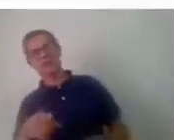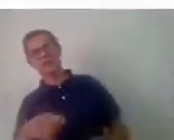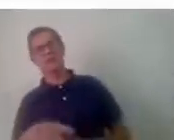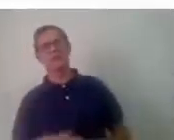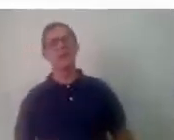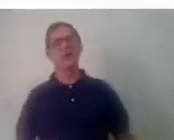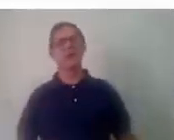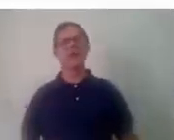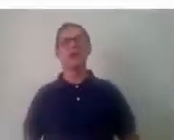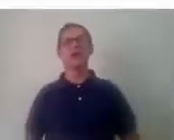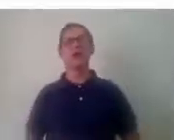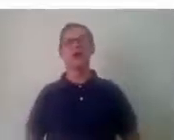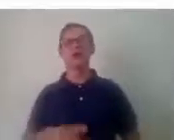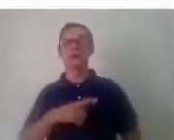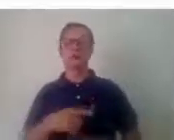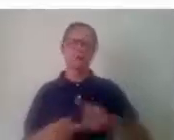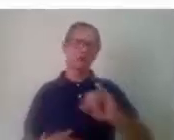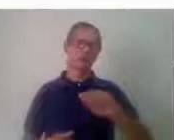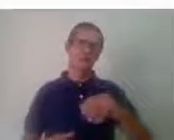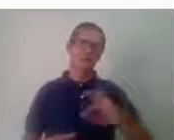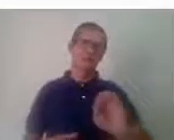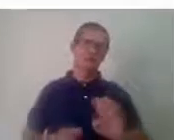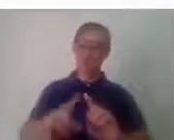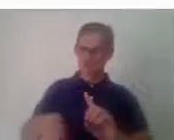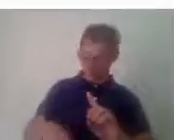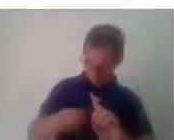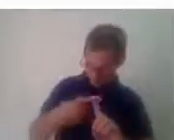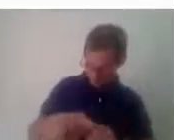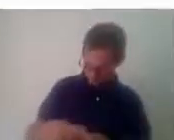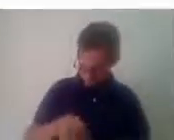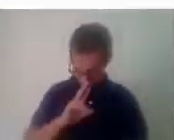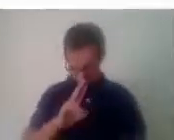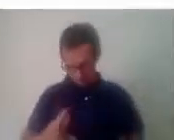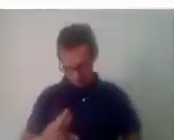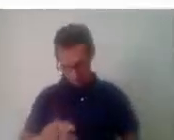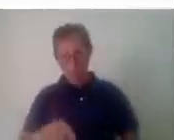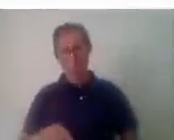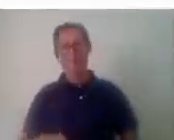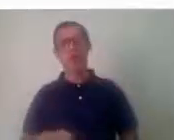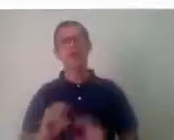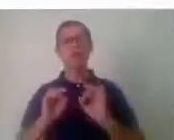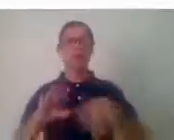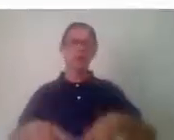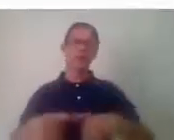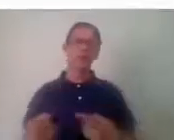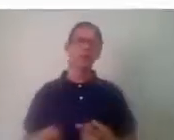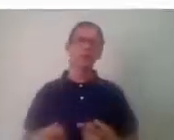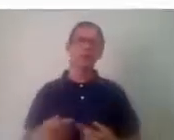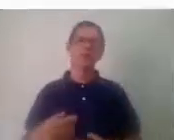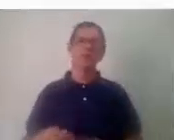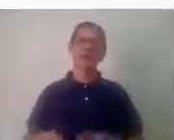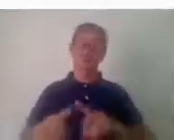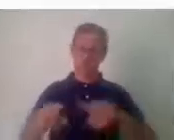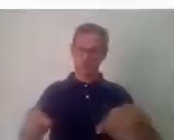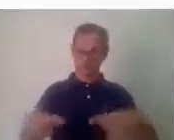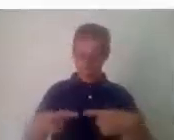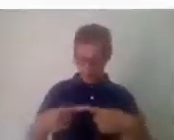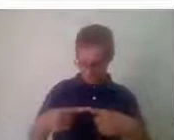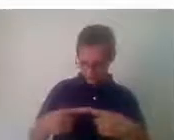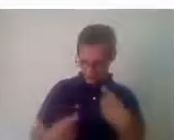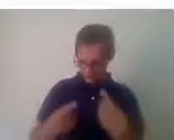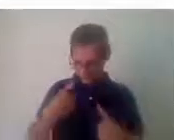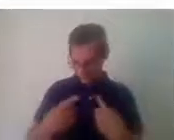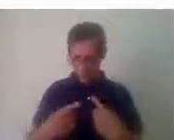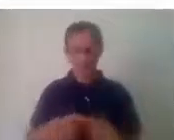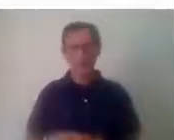aqui e coloca os limites. Depois, você vai resolver em relação a que sobrou. Vai lá no seu retângulo e vê quais são